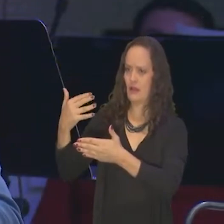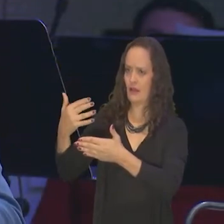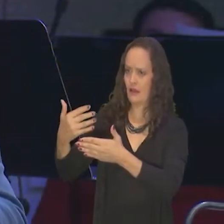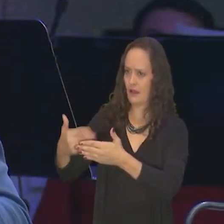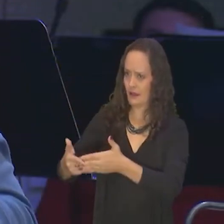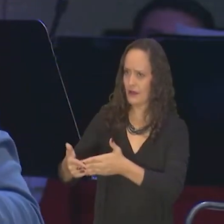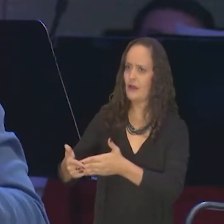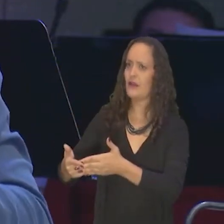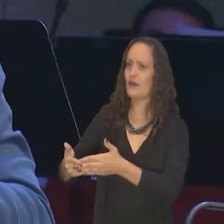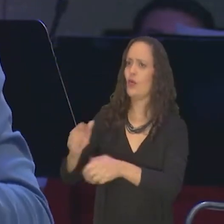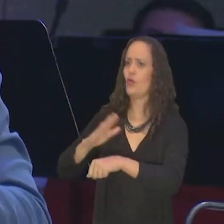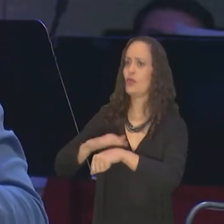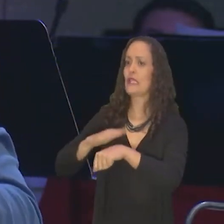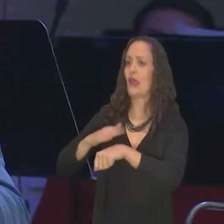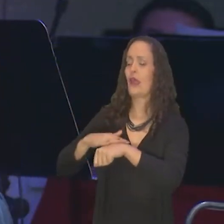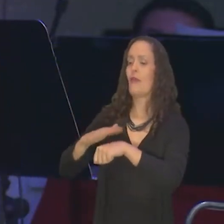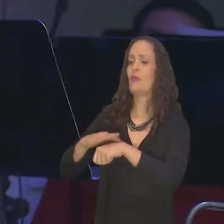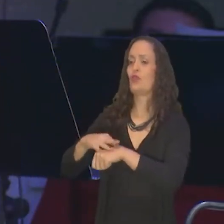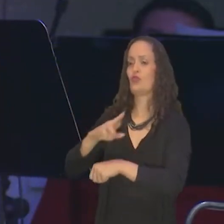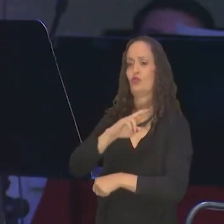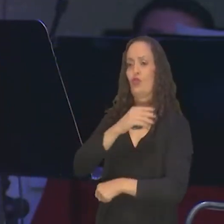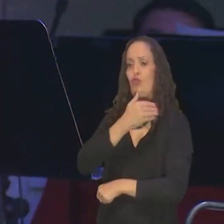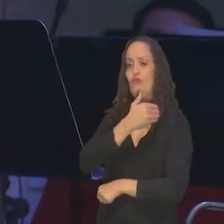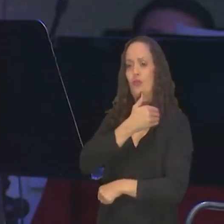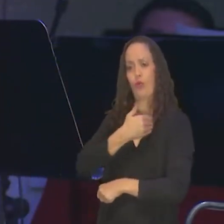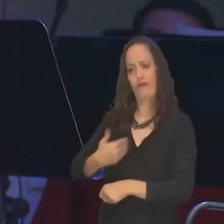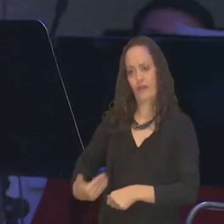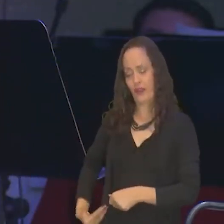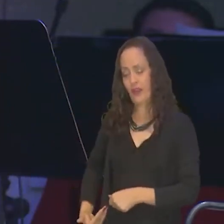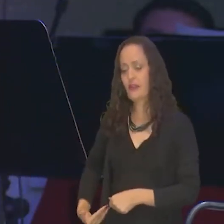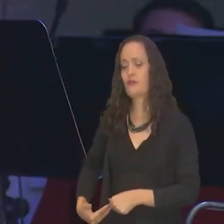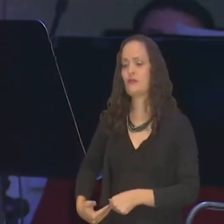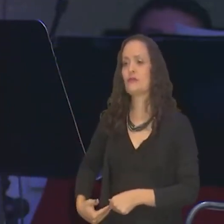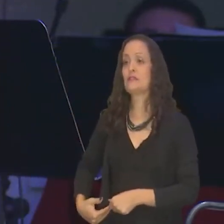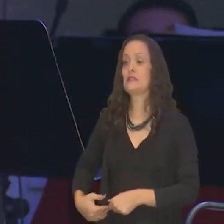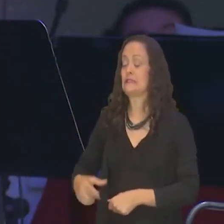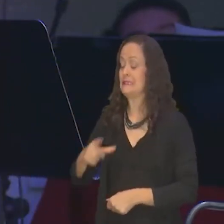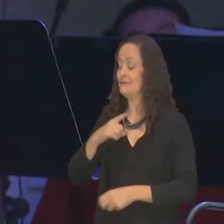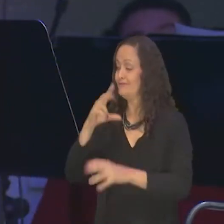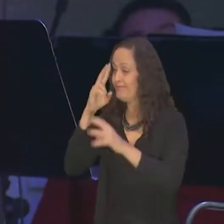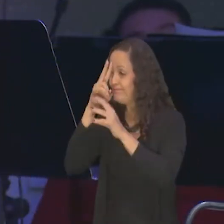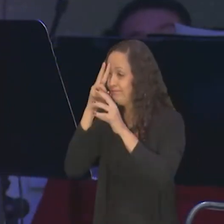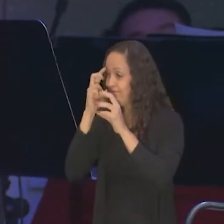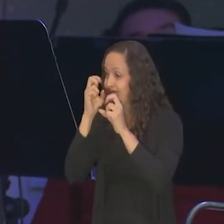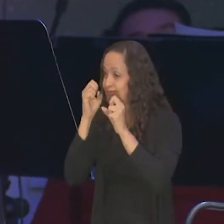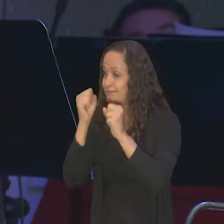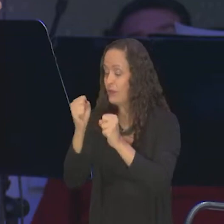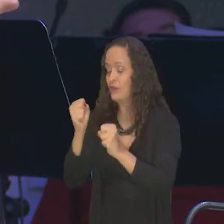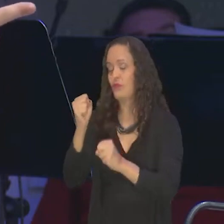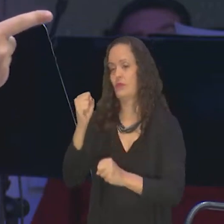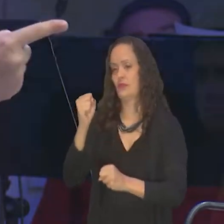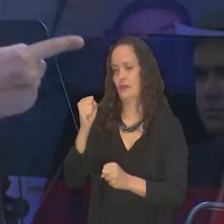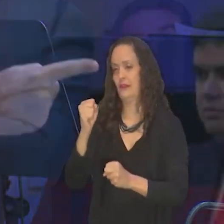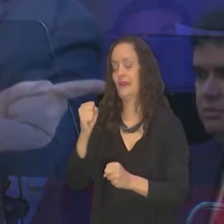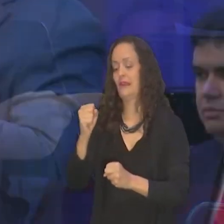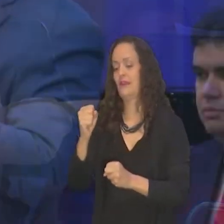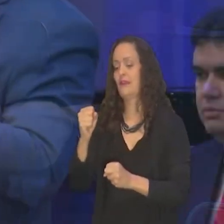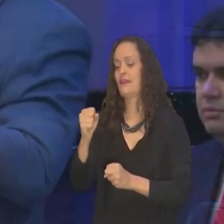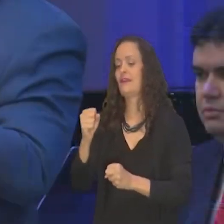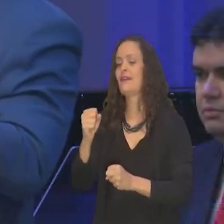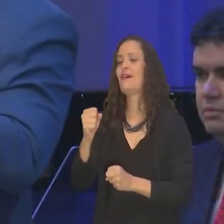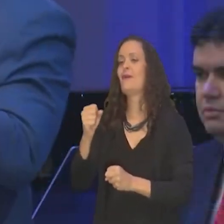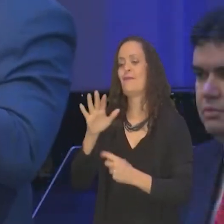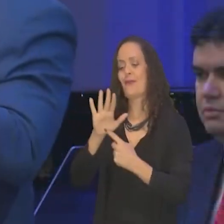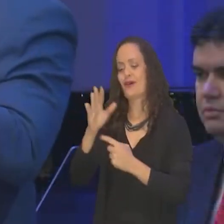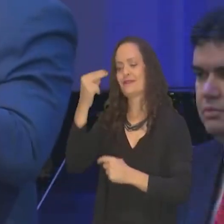período da república, e vem o império com mão forte, é que há aquilo que a história